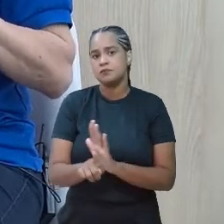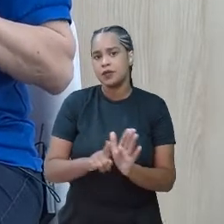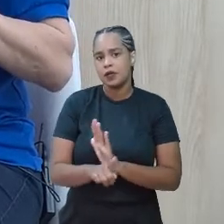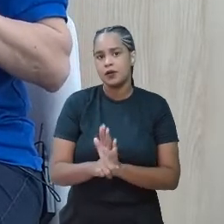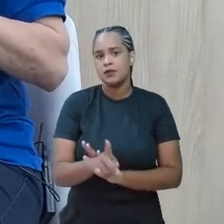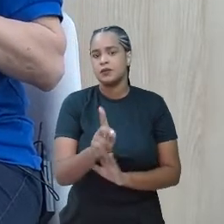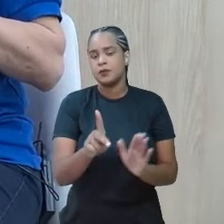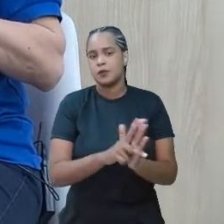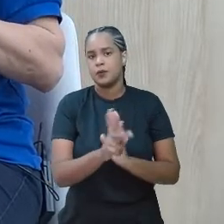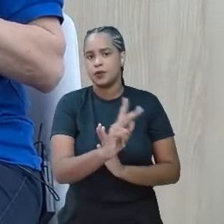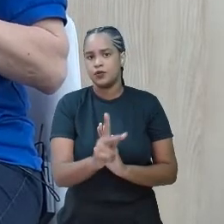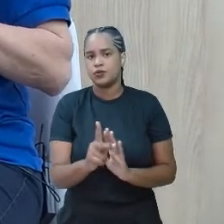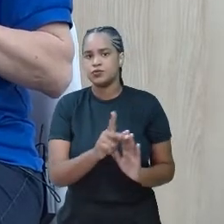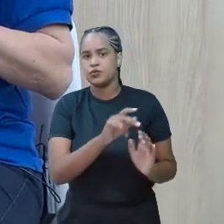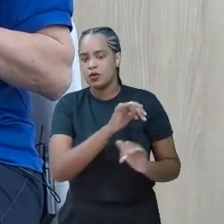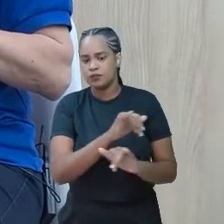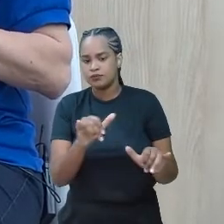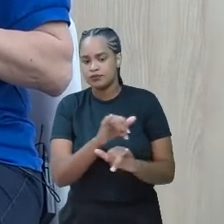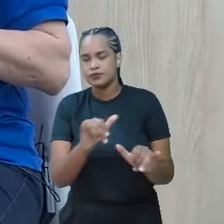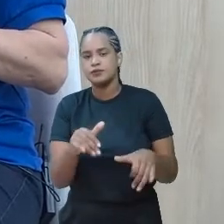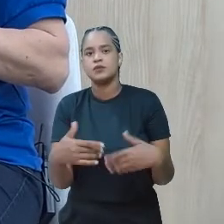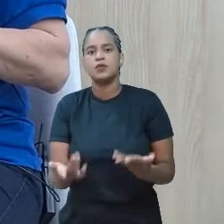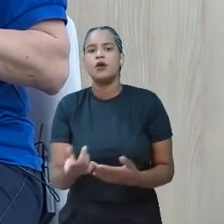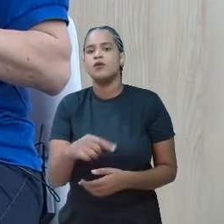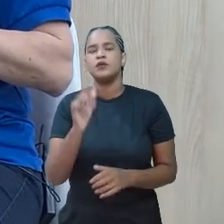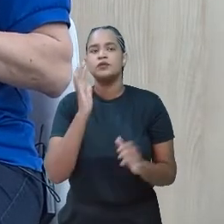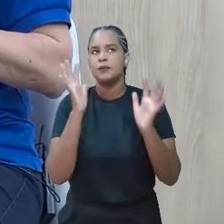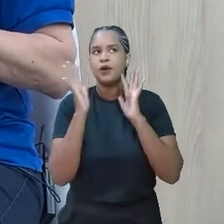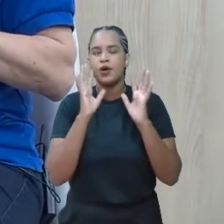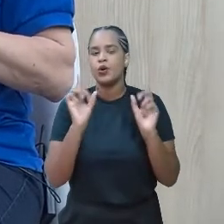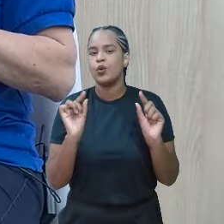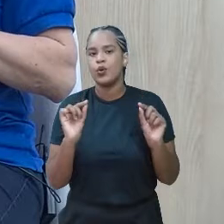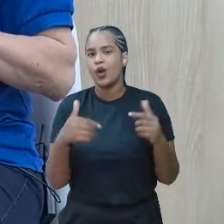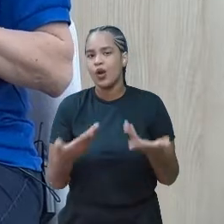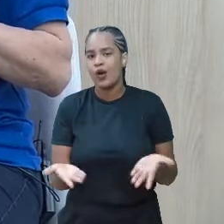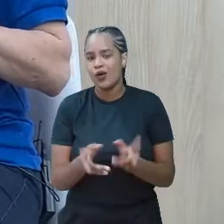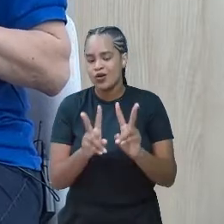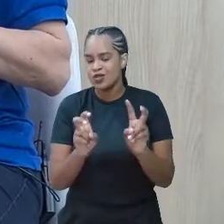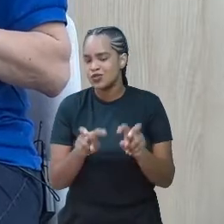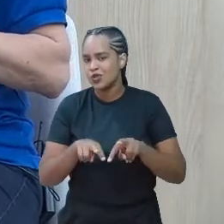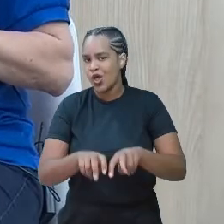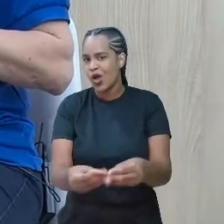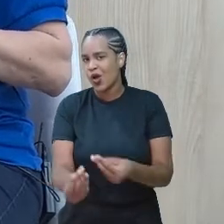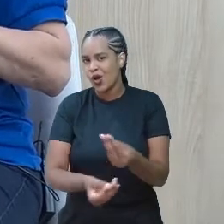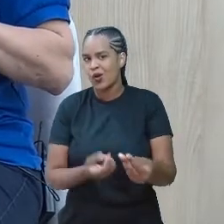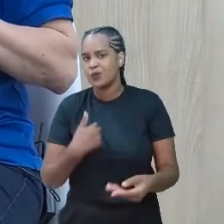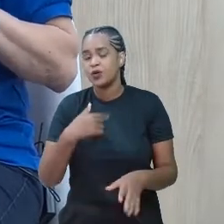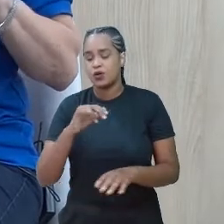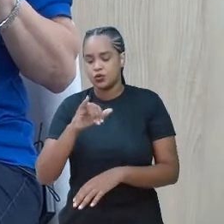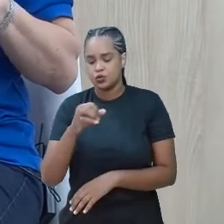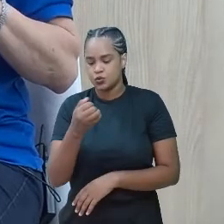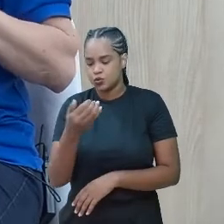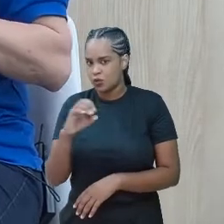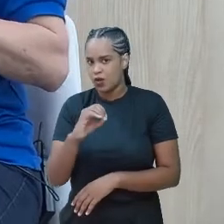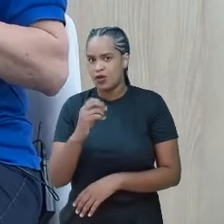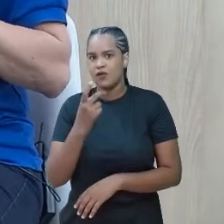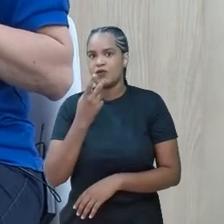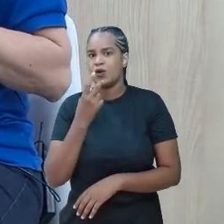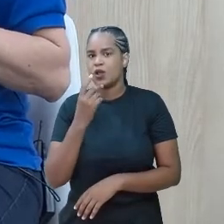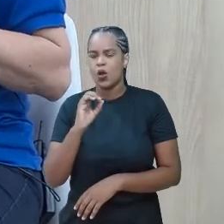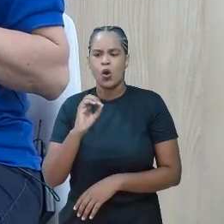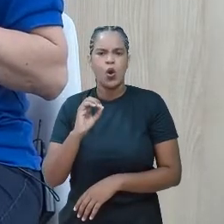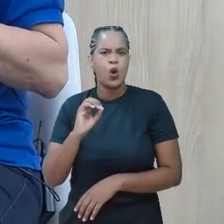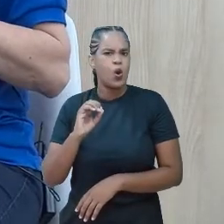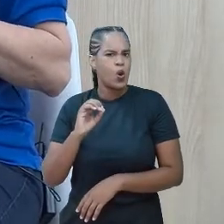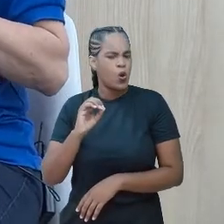Isabel, o que vocês imaginam que a gente vai trabalhar hoje. Eu já estou aqui procurando, tá certo? João disse, oxe, eu digo, é